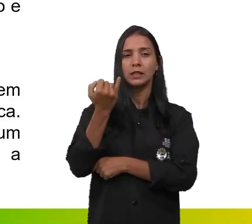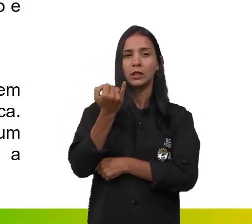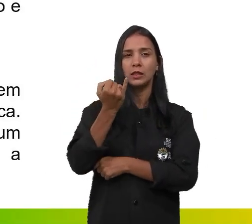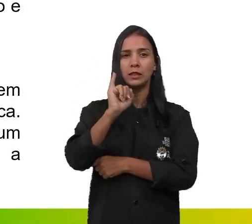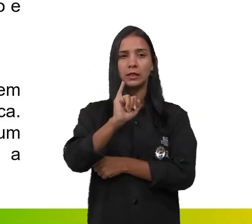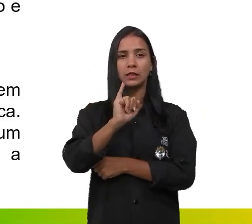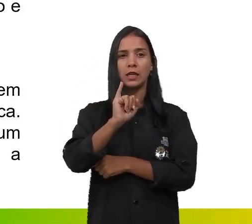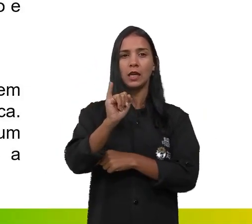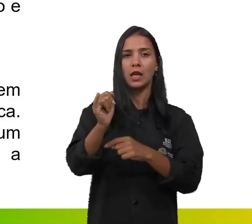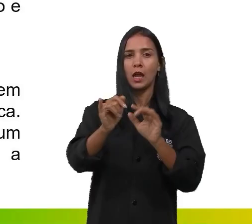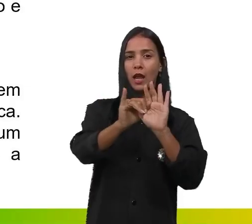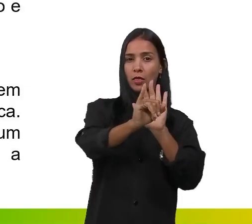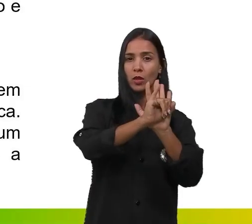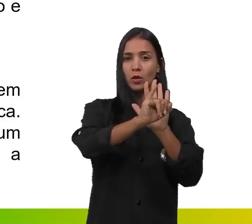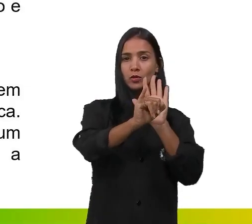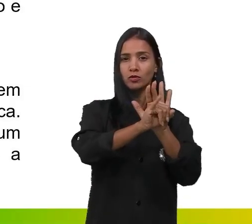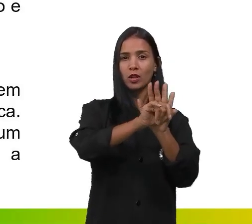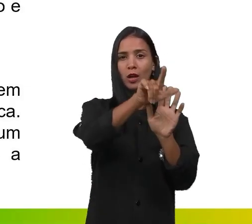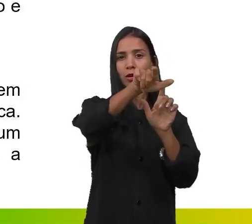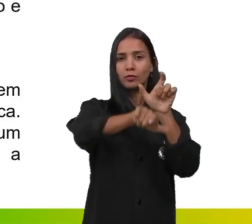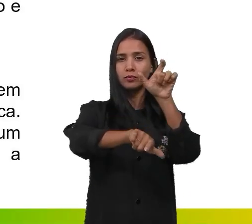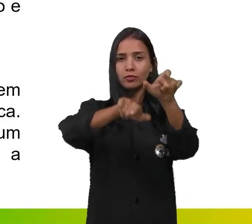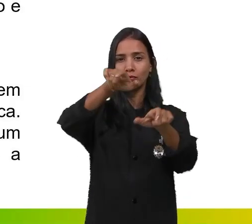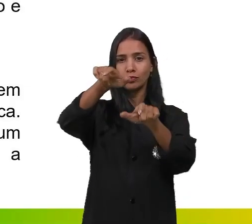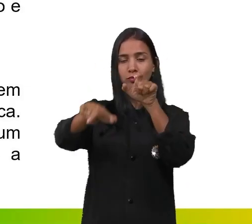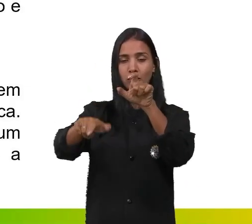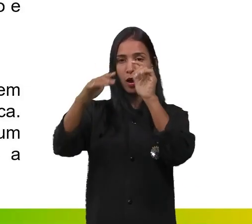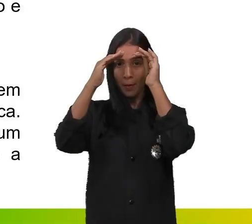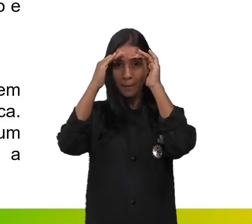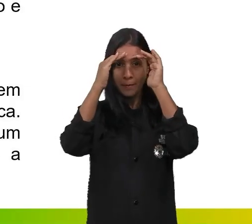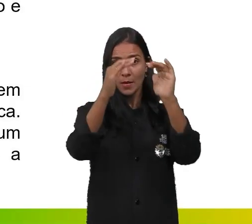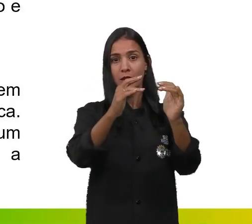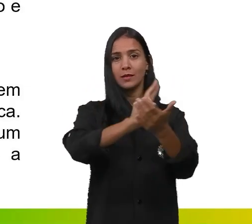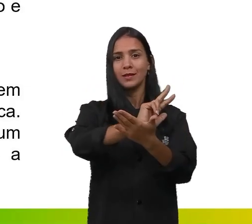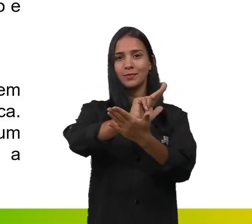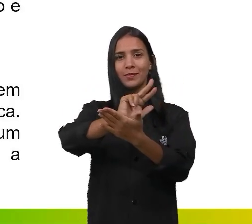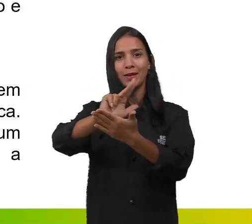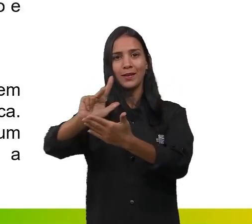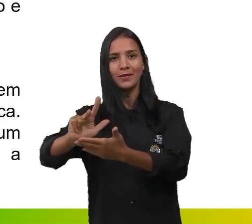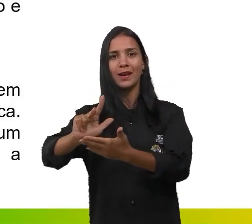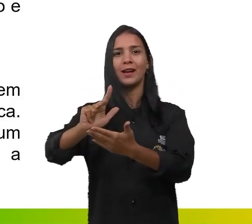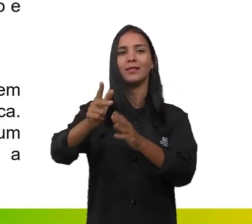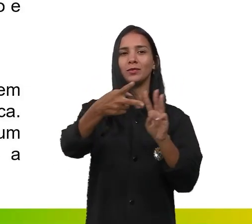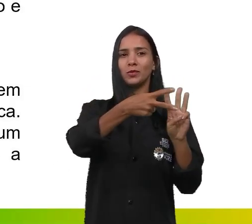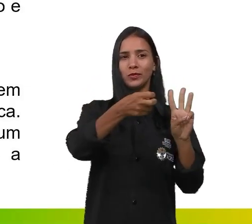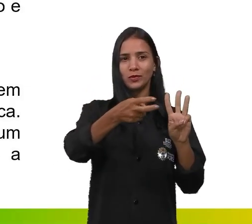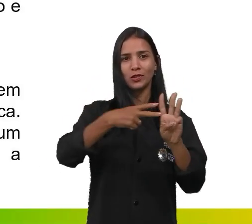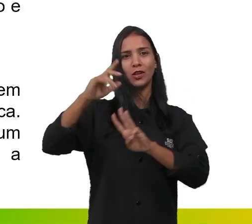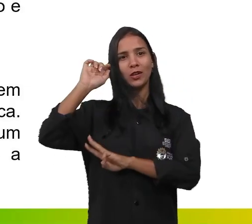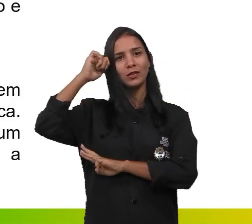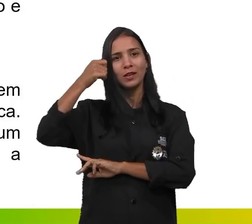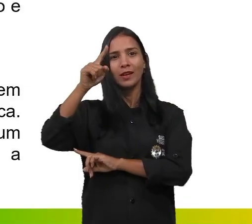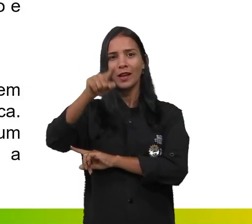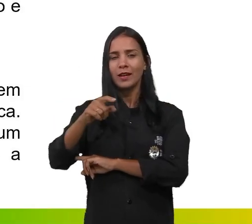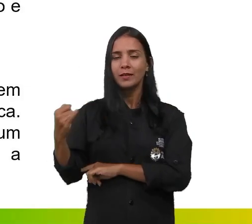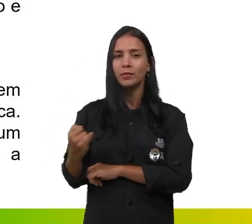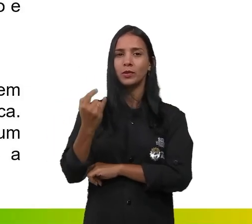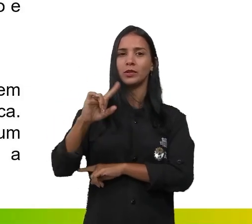e afrodescendentes é vital para a ética e a construção de uma sociedade mais